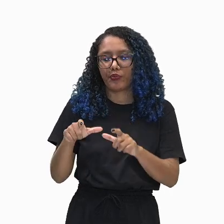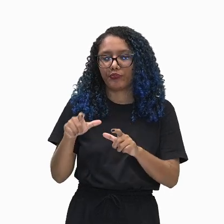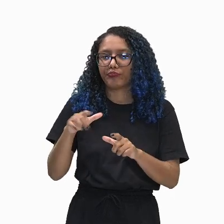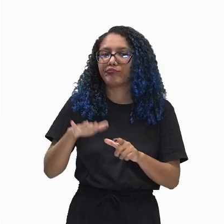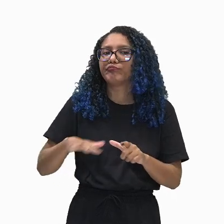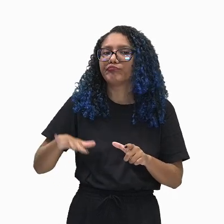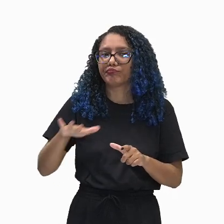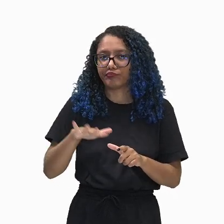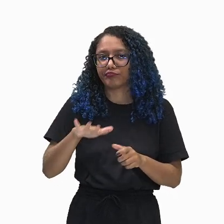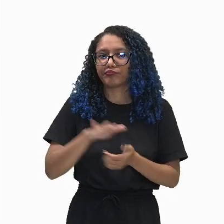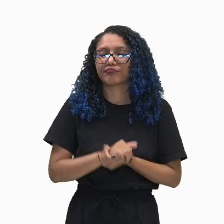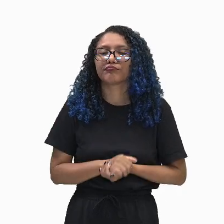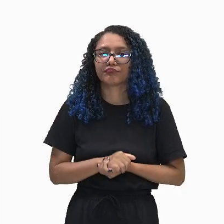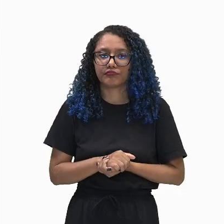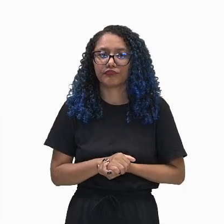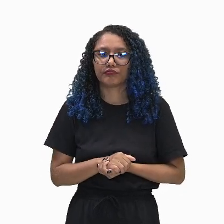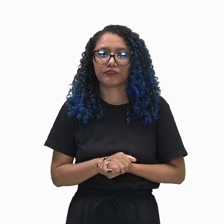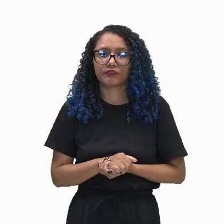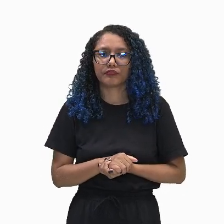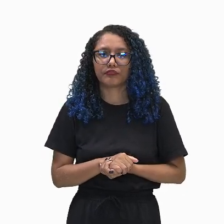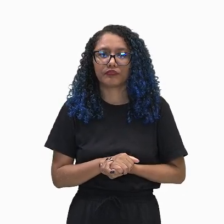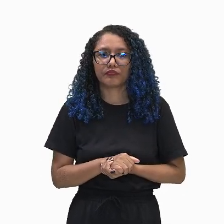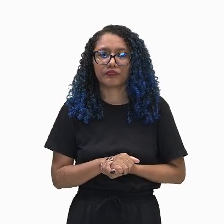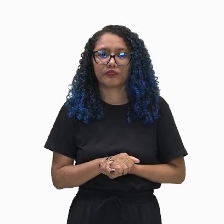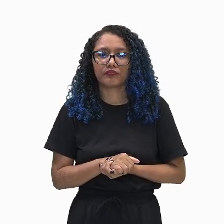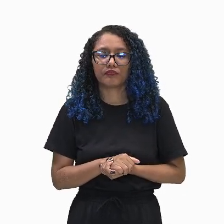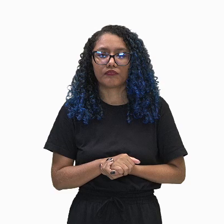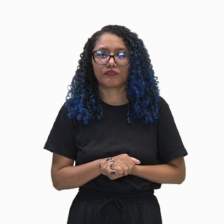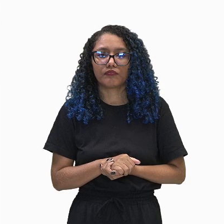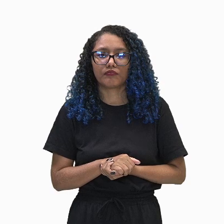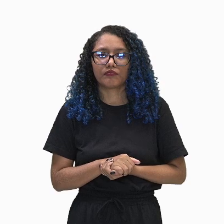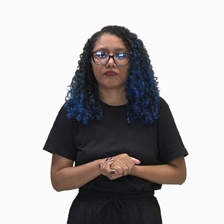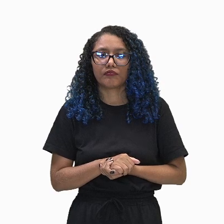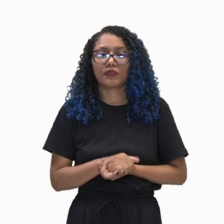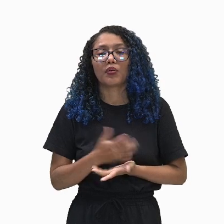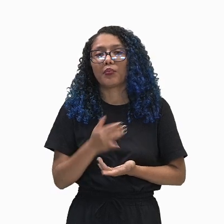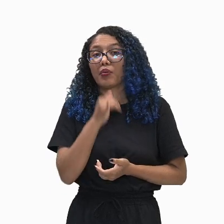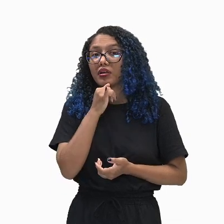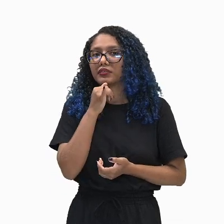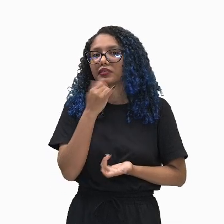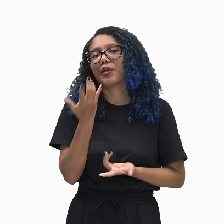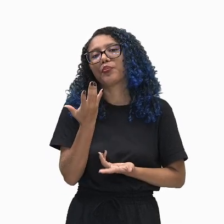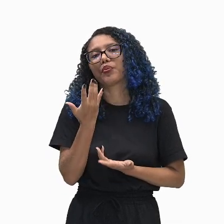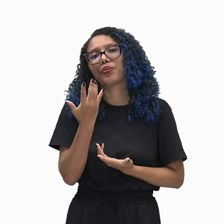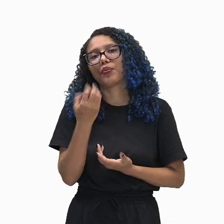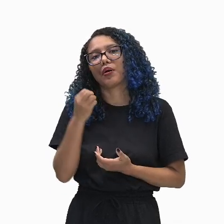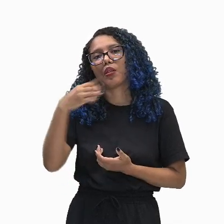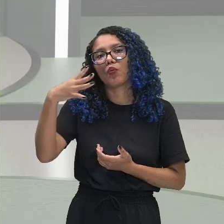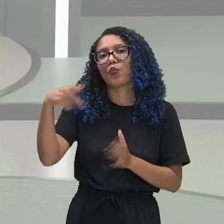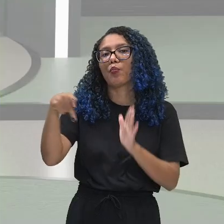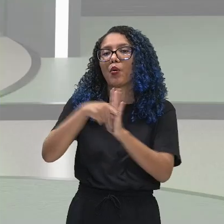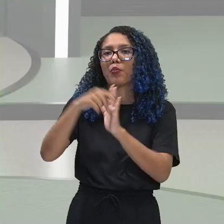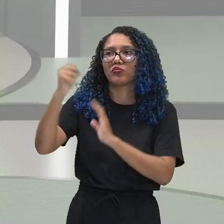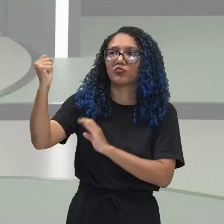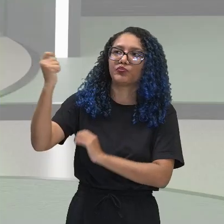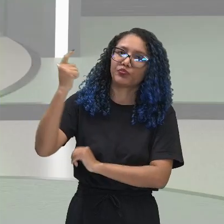O que nós vamos mostrar aqui como modelo é a luz do Sol, né? Ela que